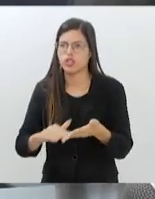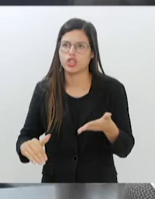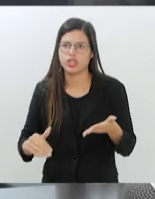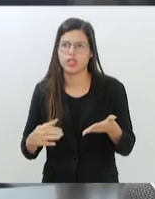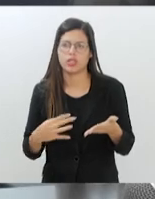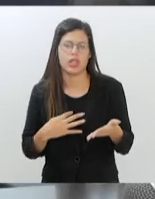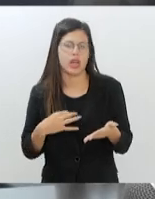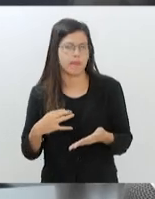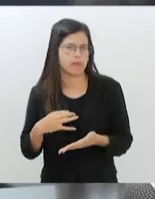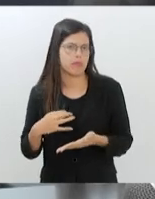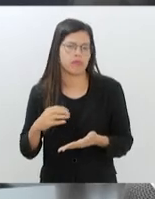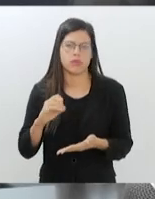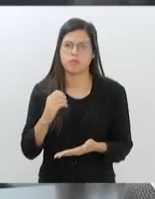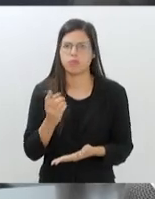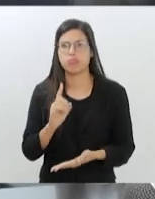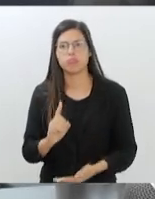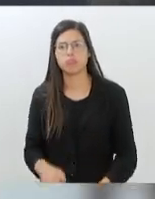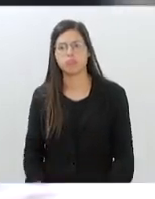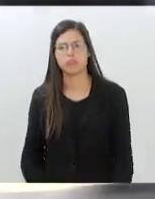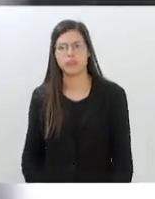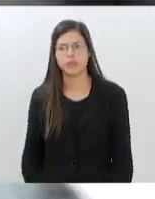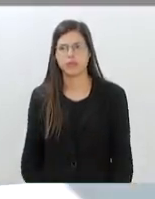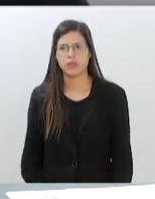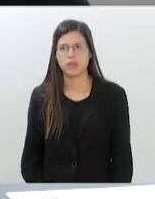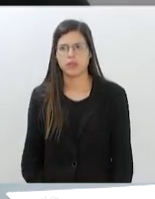camisa Sem dúvida nenhuma